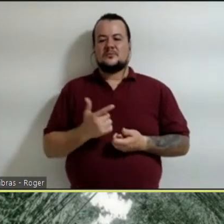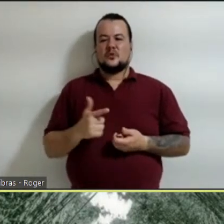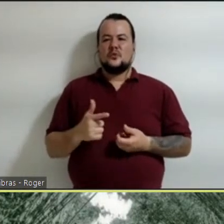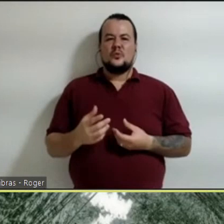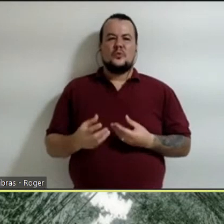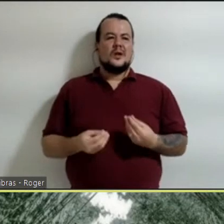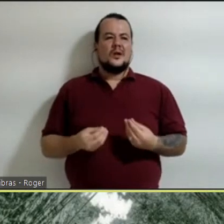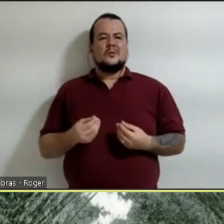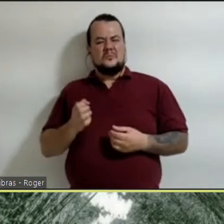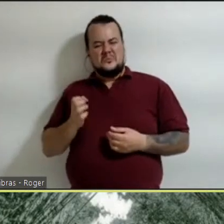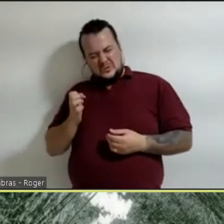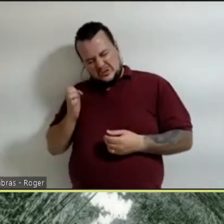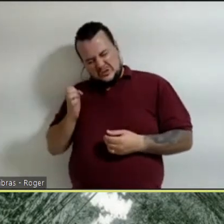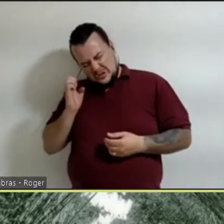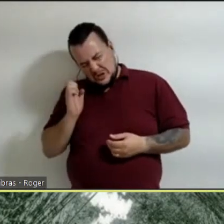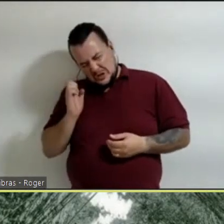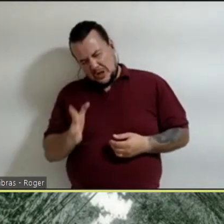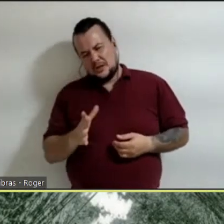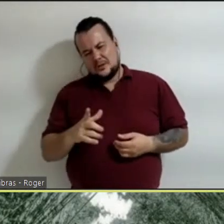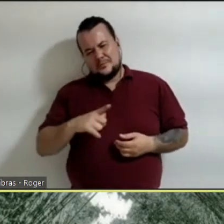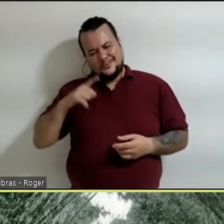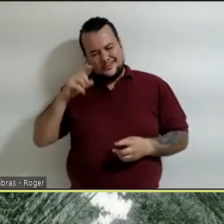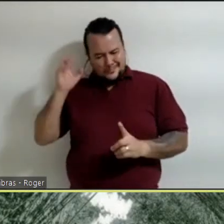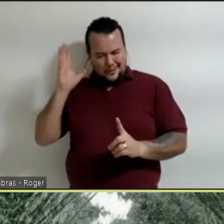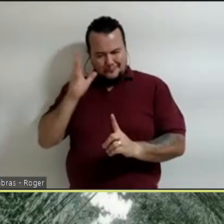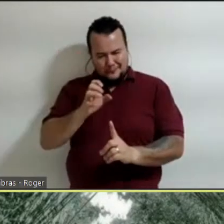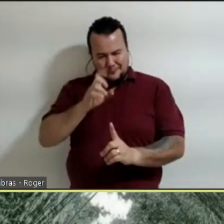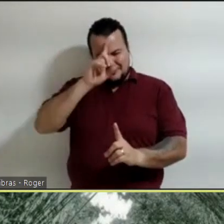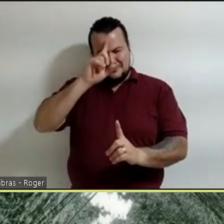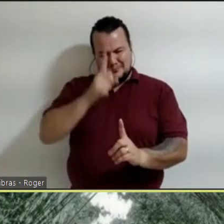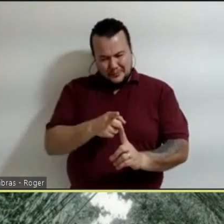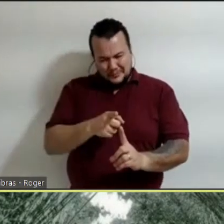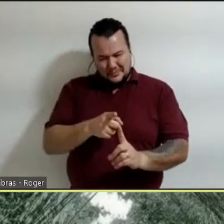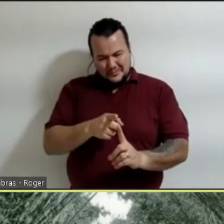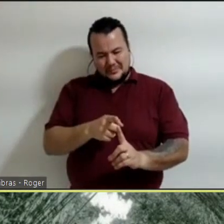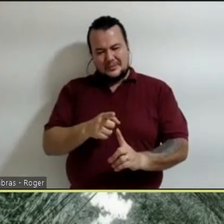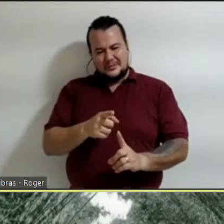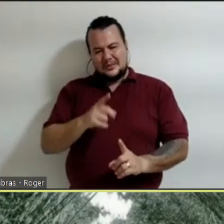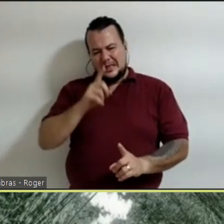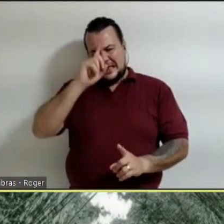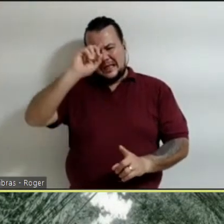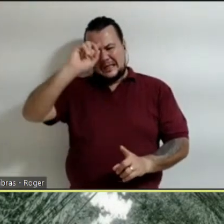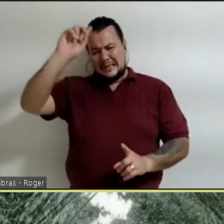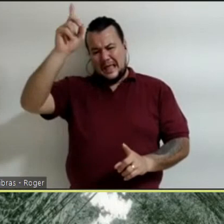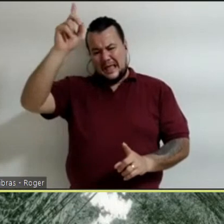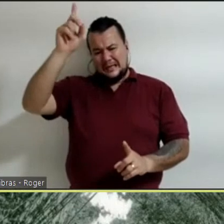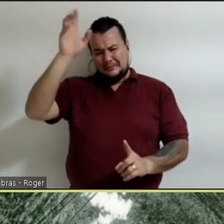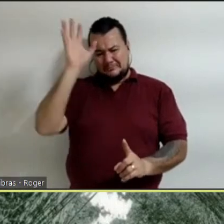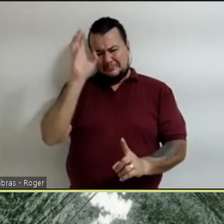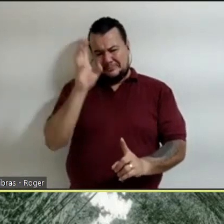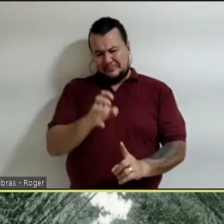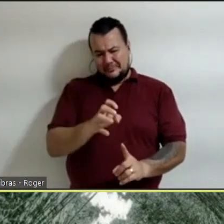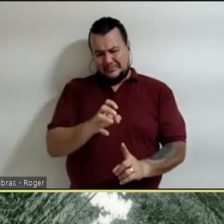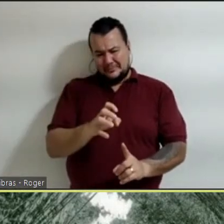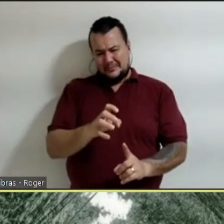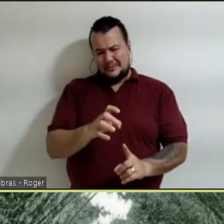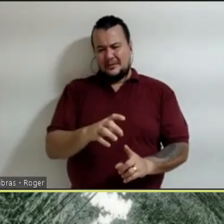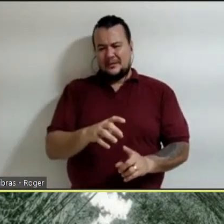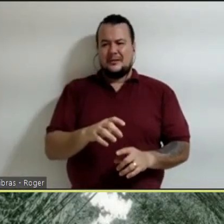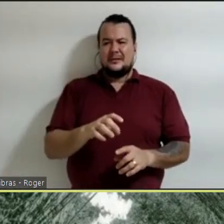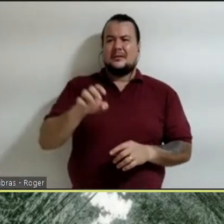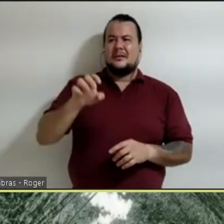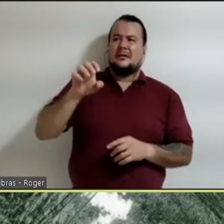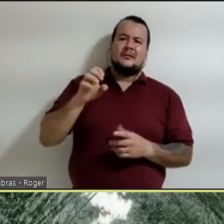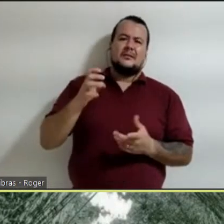que isso tivesse uma implicação ideológica ou que tivesse alguma ideologia pan-ibérico,